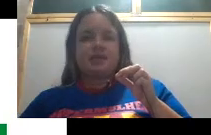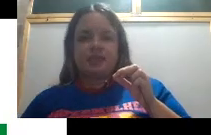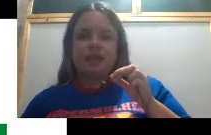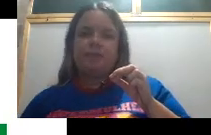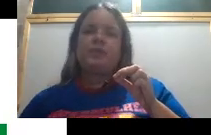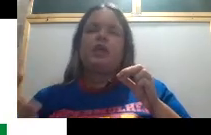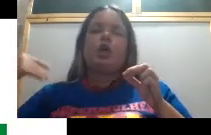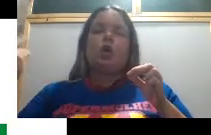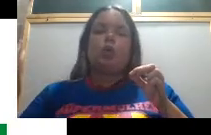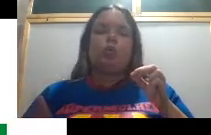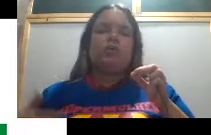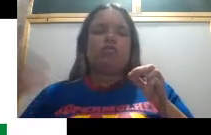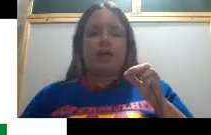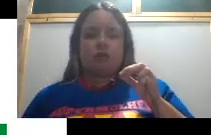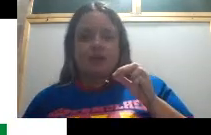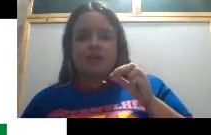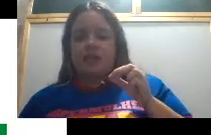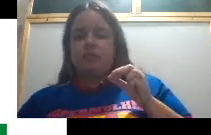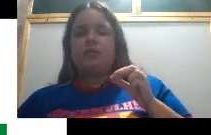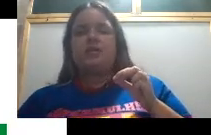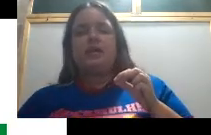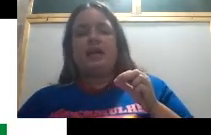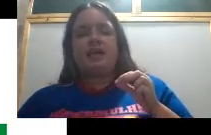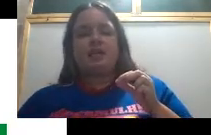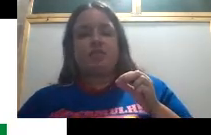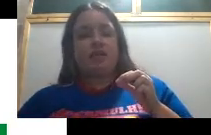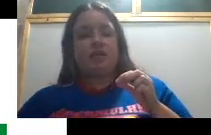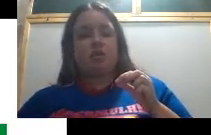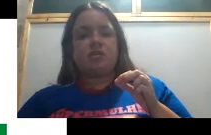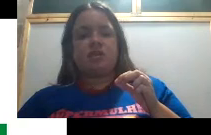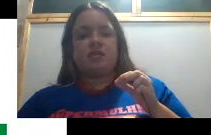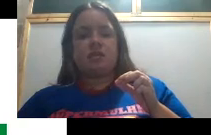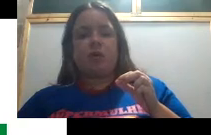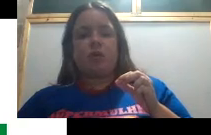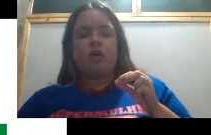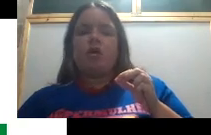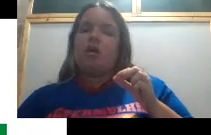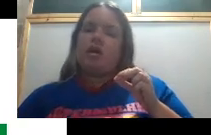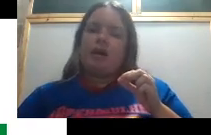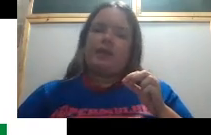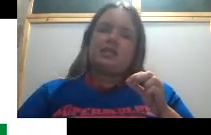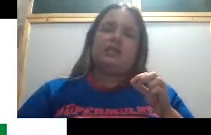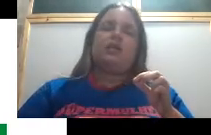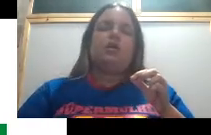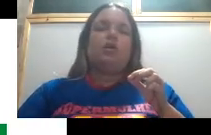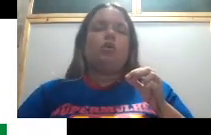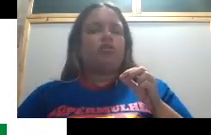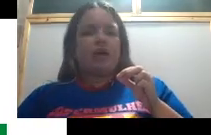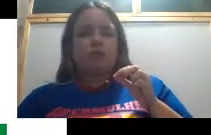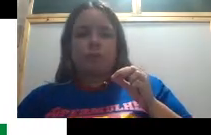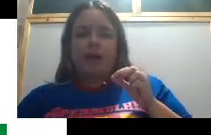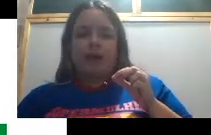dessa representa o nosso estado Brasileiro essa que fica aí sozinha assim ó representa